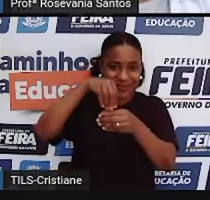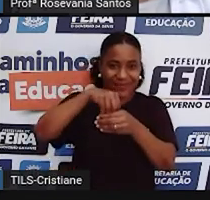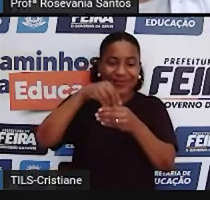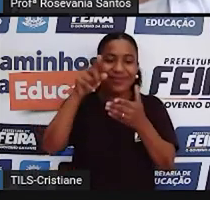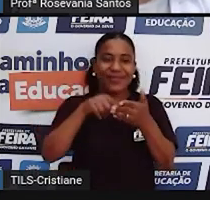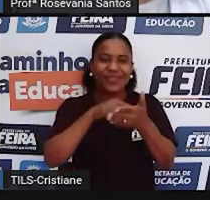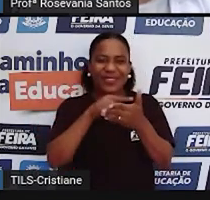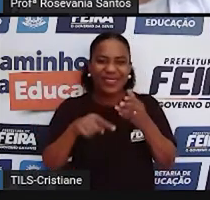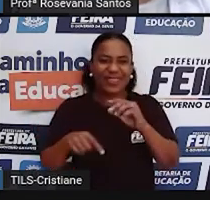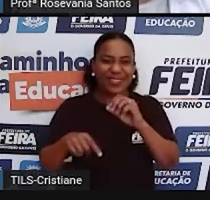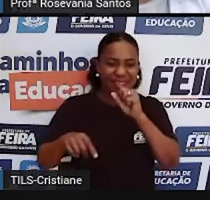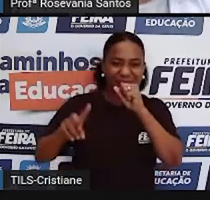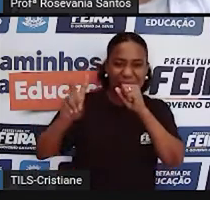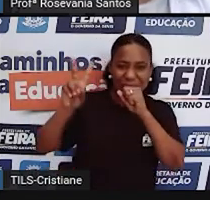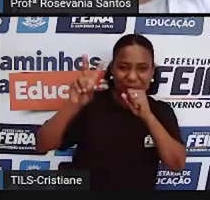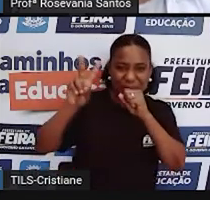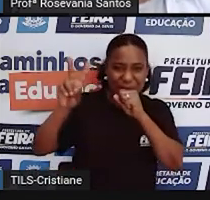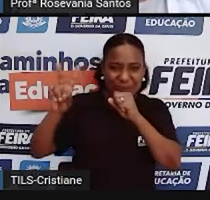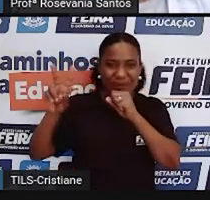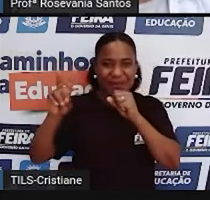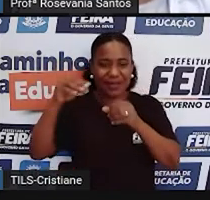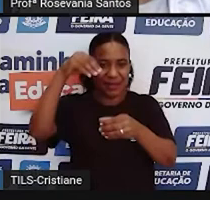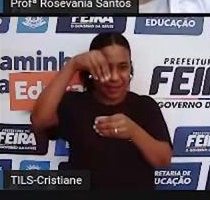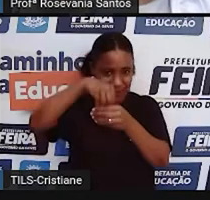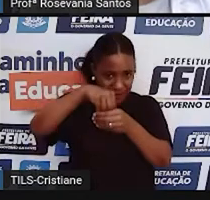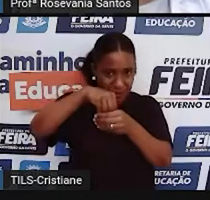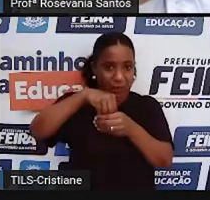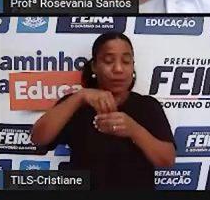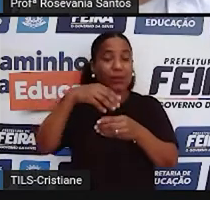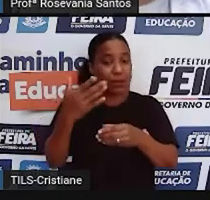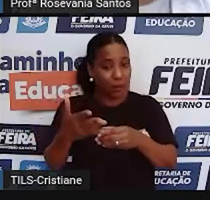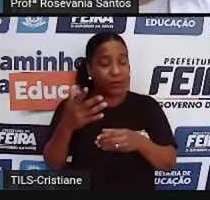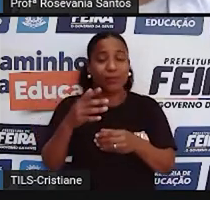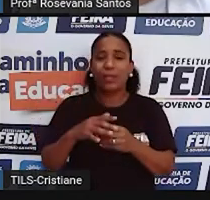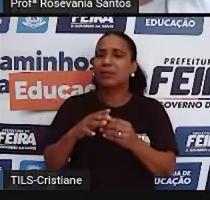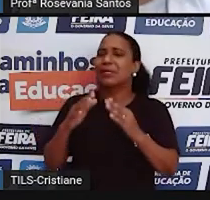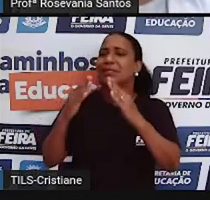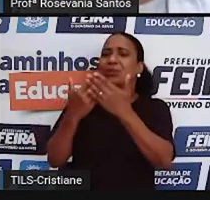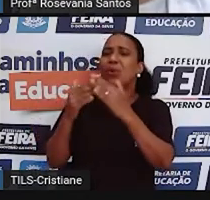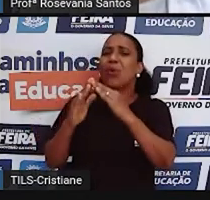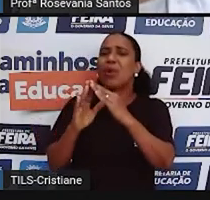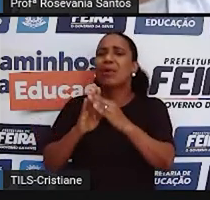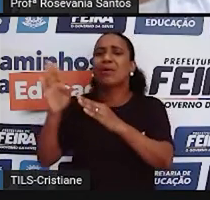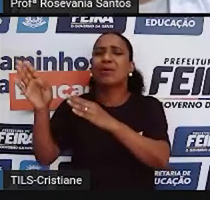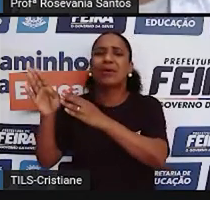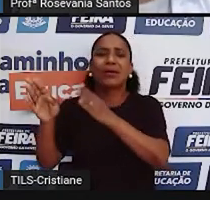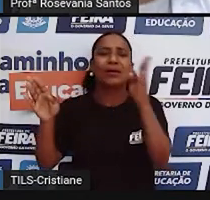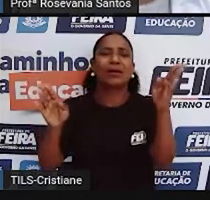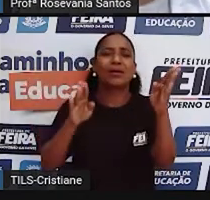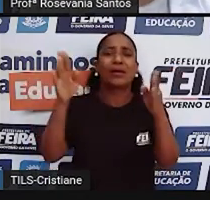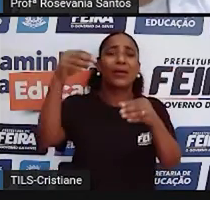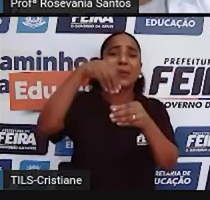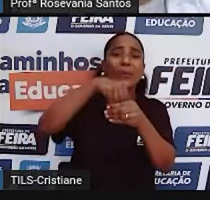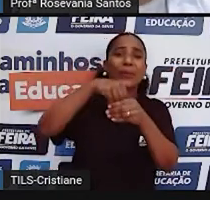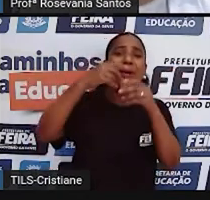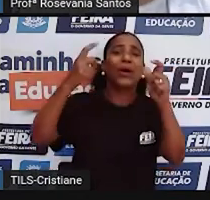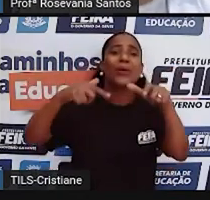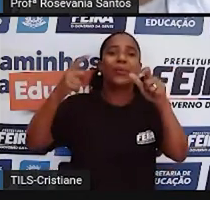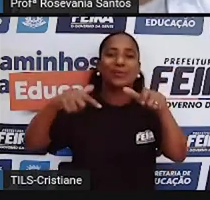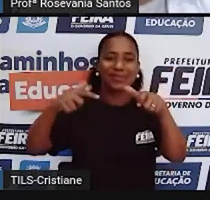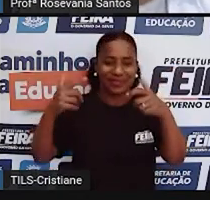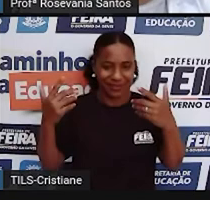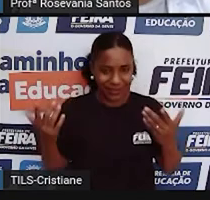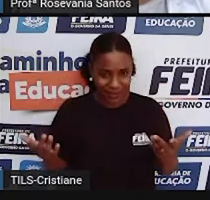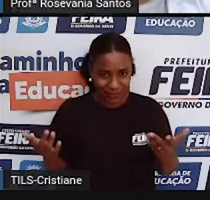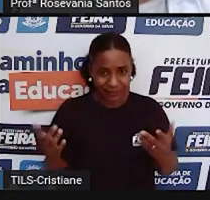doido. E normalmente a gente dá aquela informação baseada nessas informações de croquis, né? A gente Aí, o que, que são essas